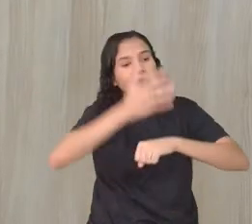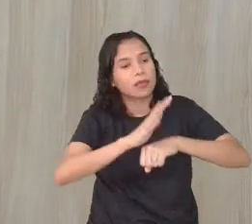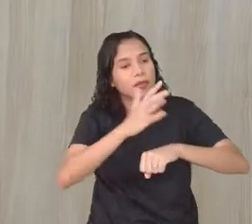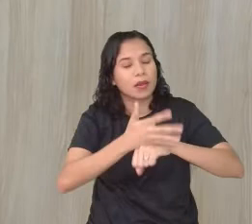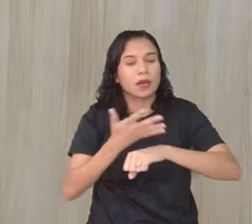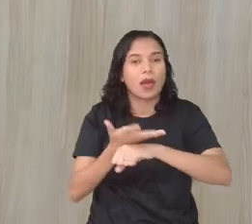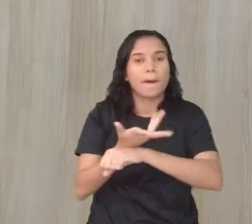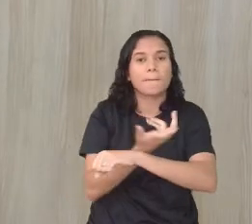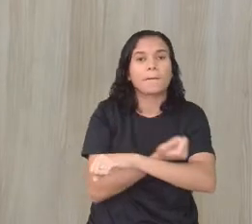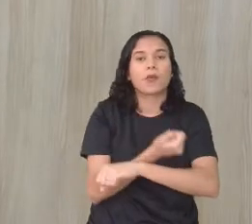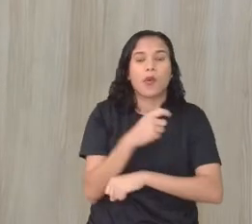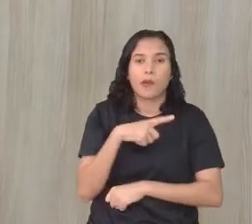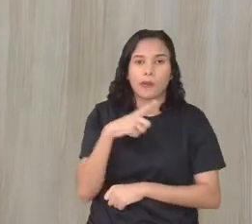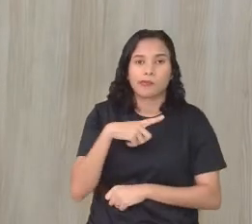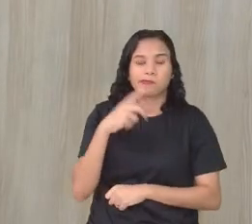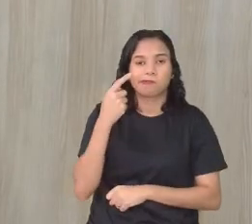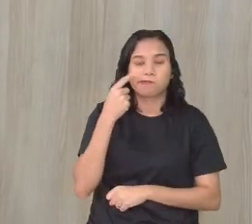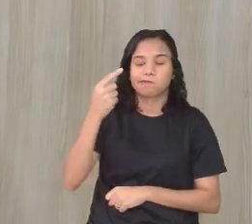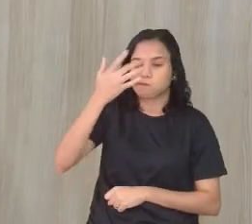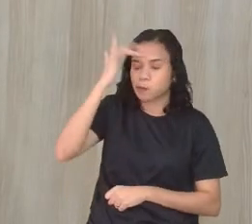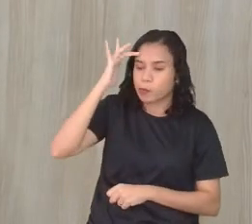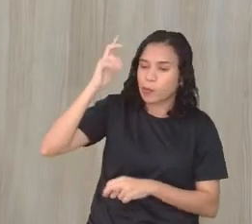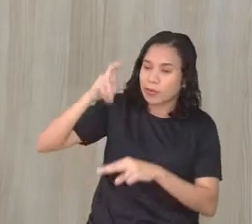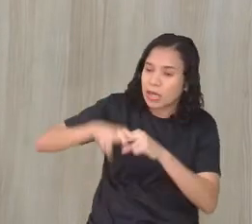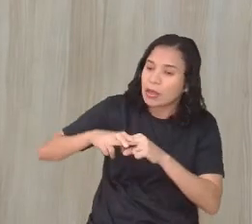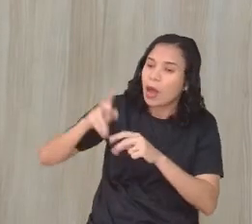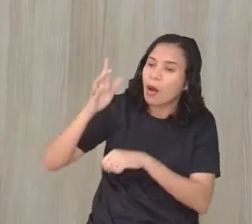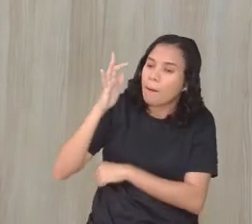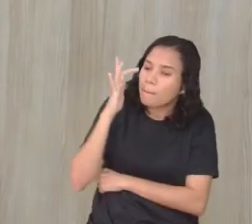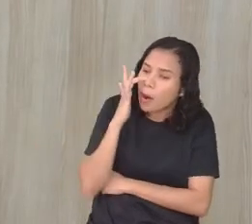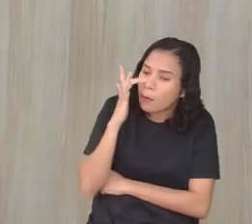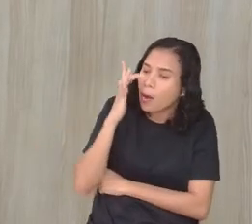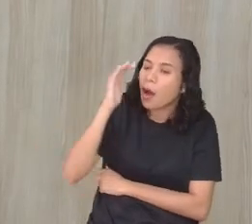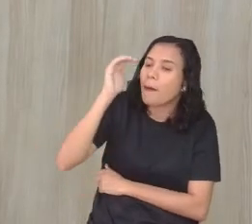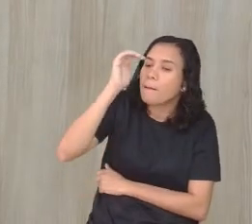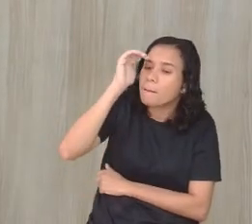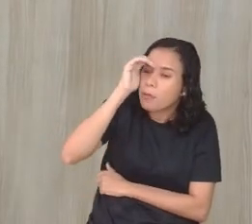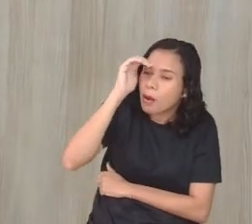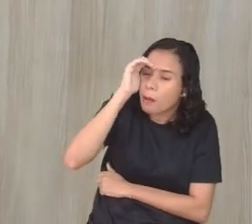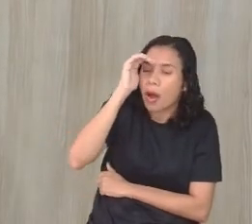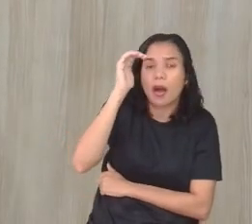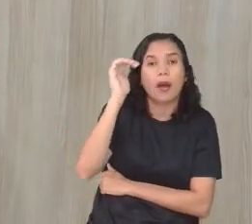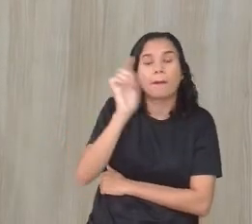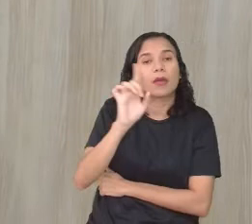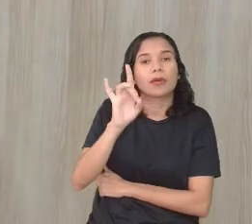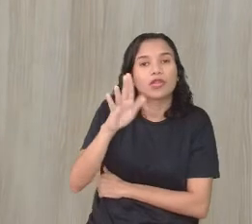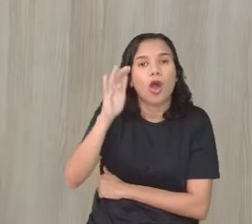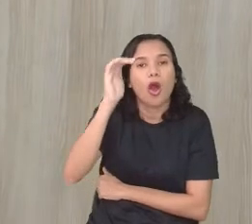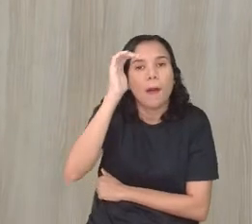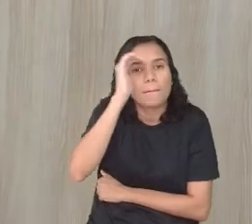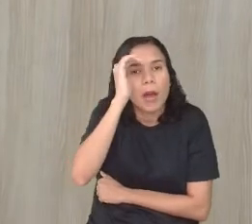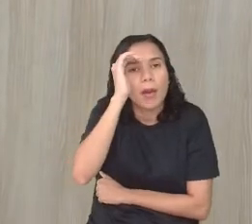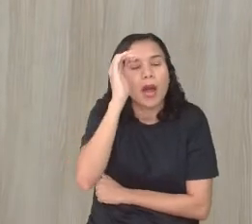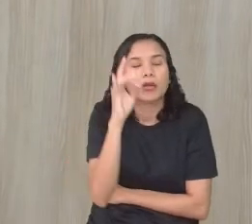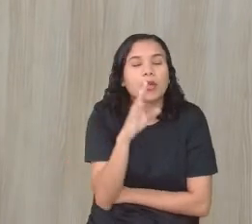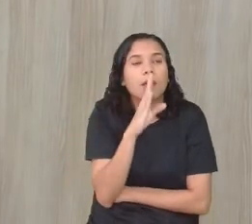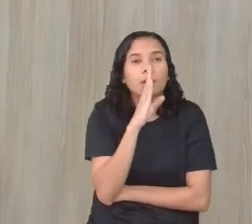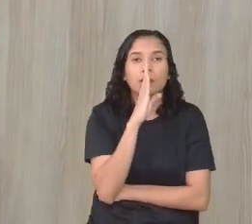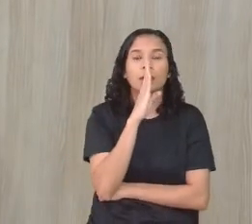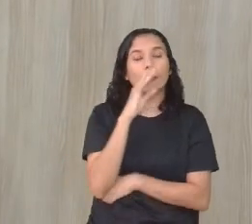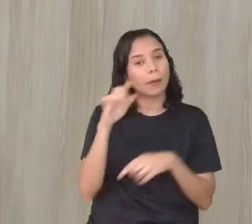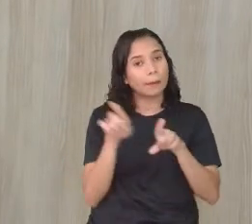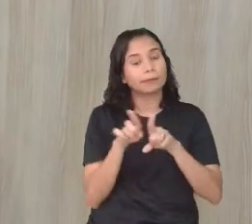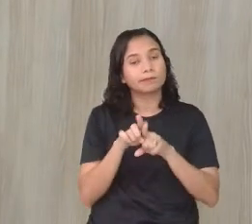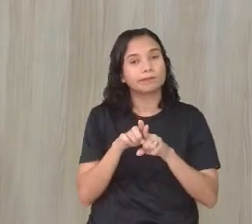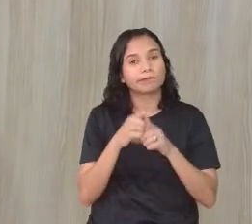nossas emoções, né? Ouvir mais, mas também não só ouvir, não só calar, mas